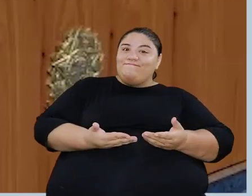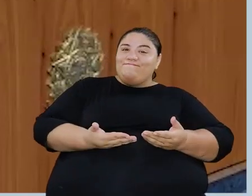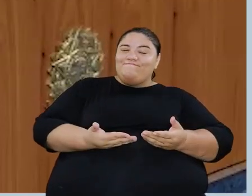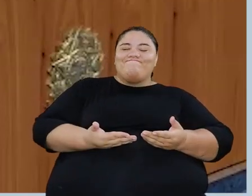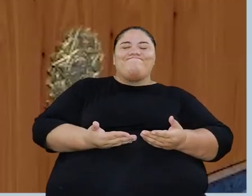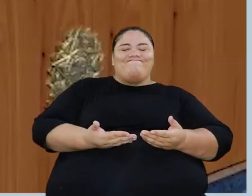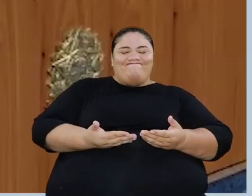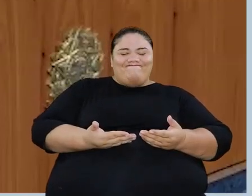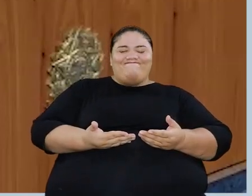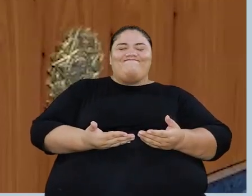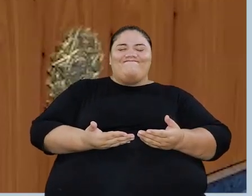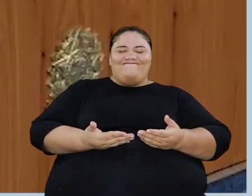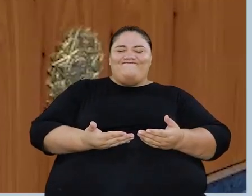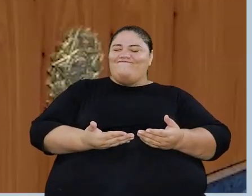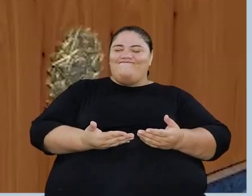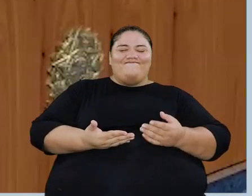Salve-se quem puder.